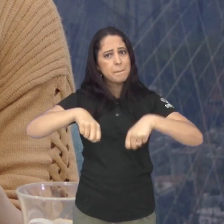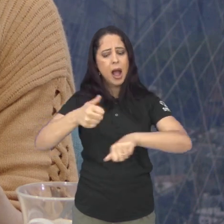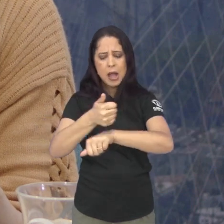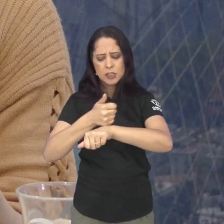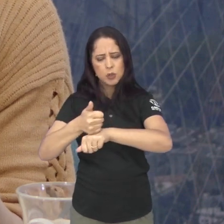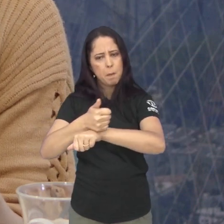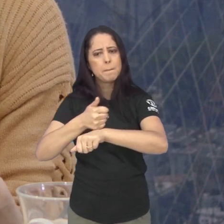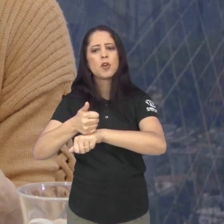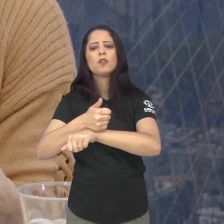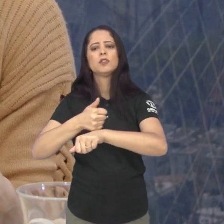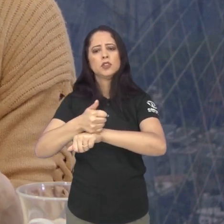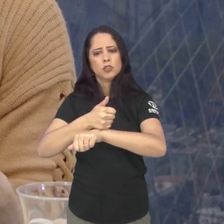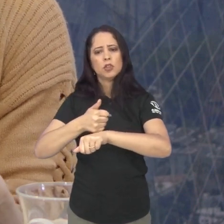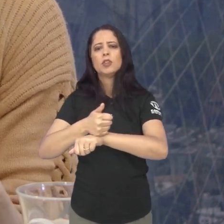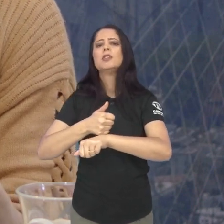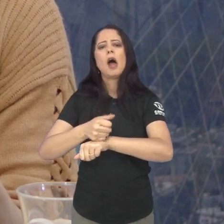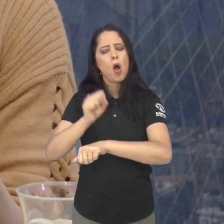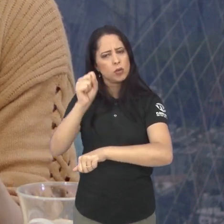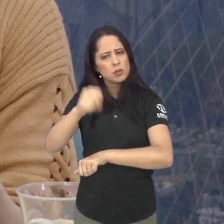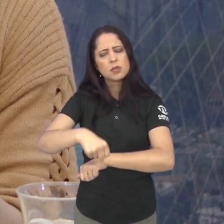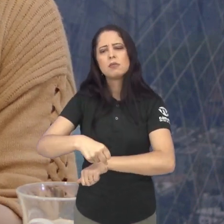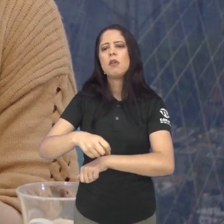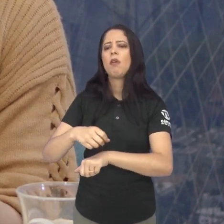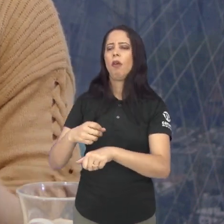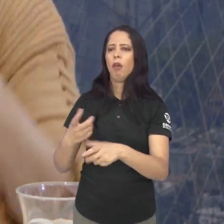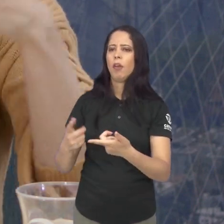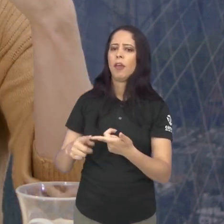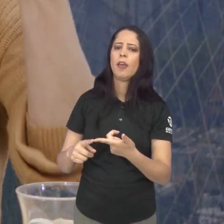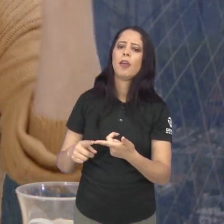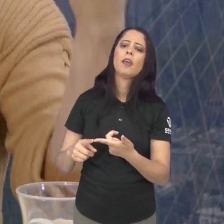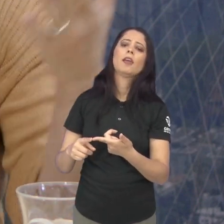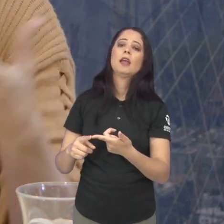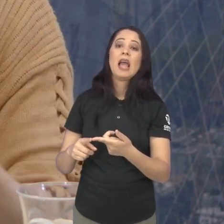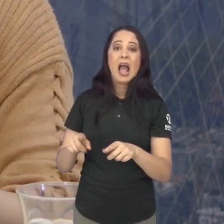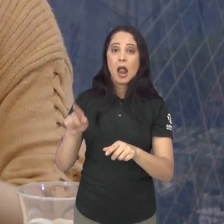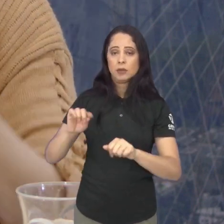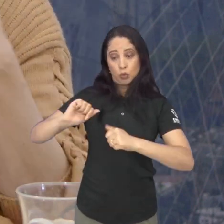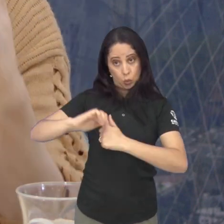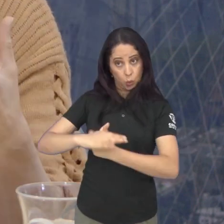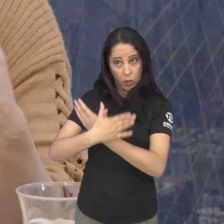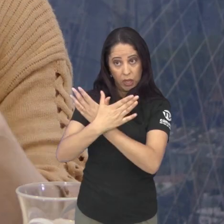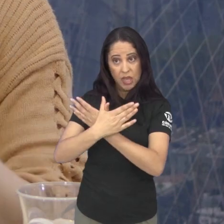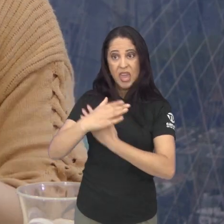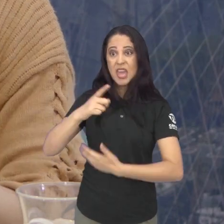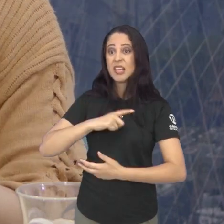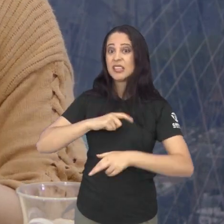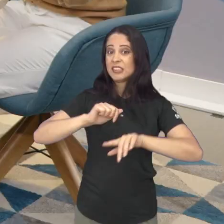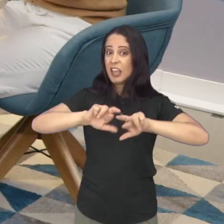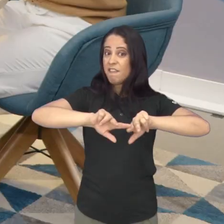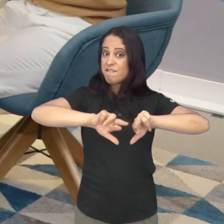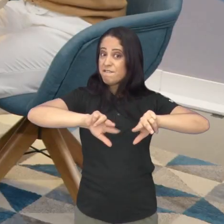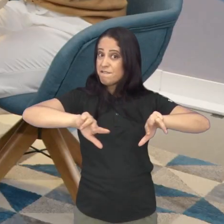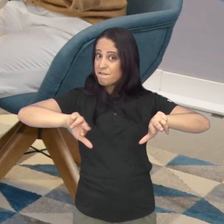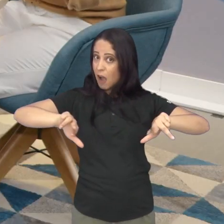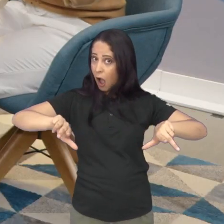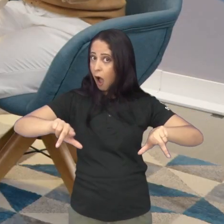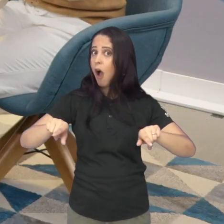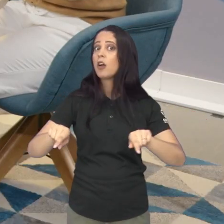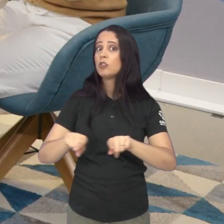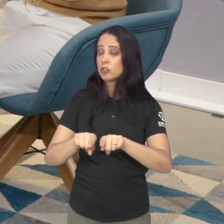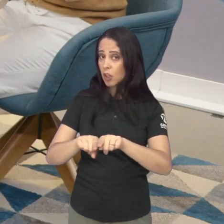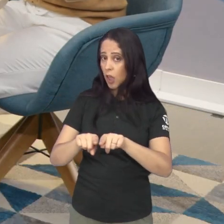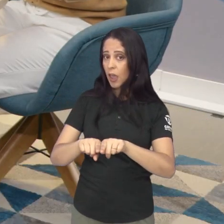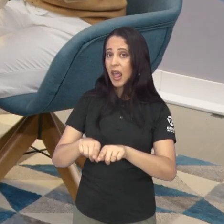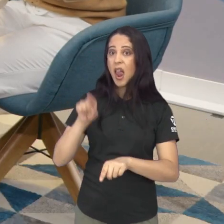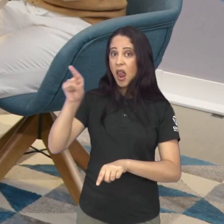vão ser super capacitados em aqui no ITA a gente tem vários autistas, na Embraer a gente